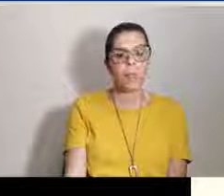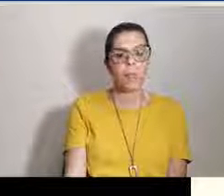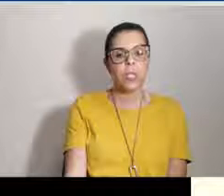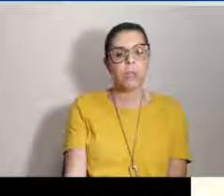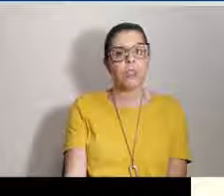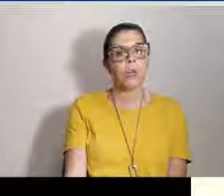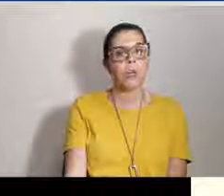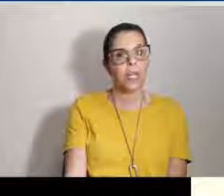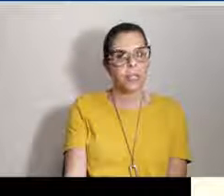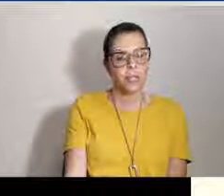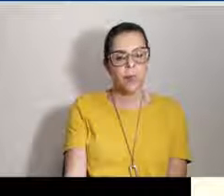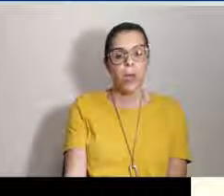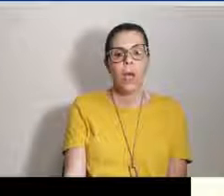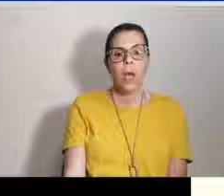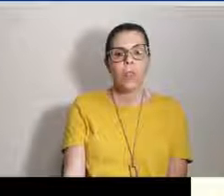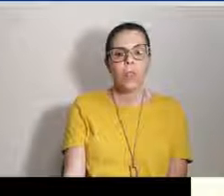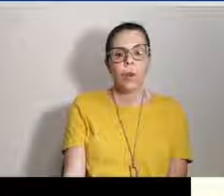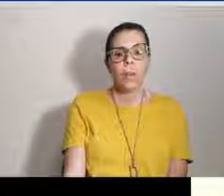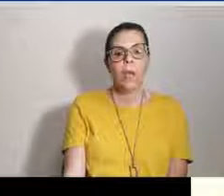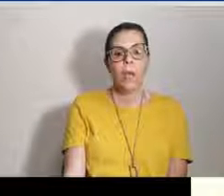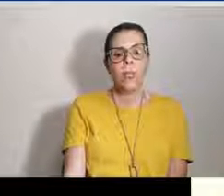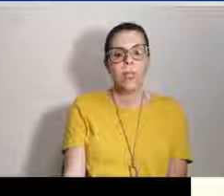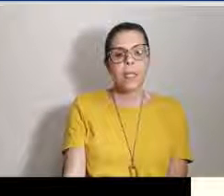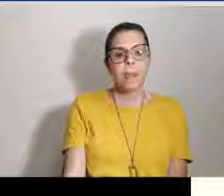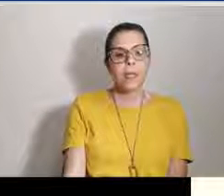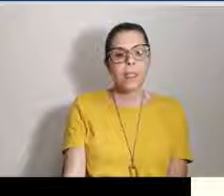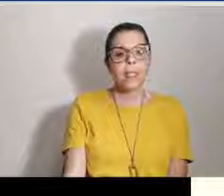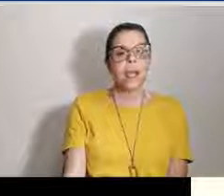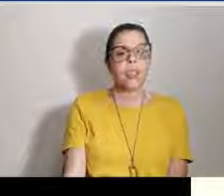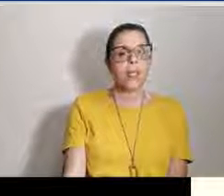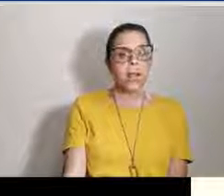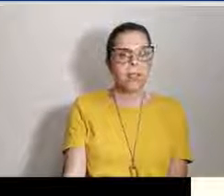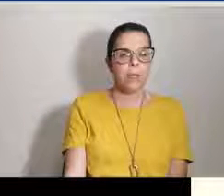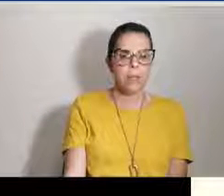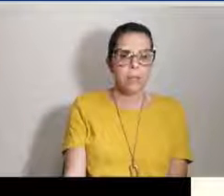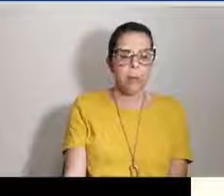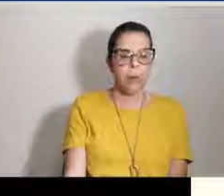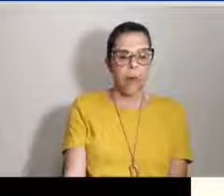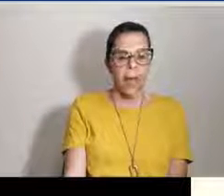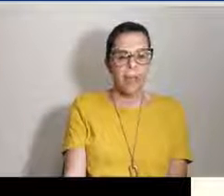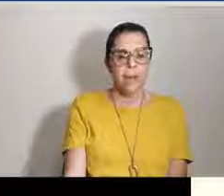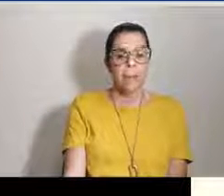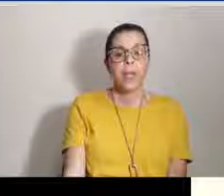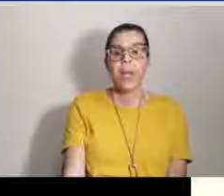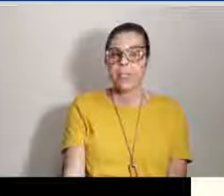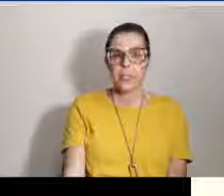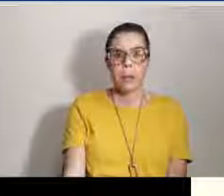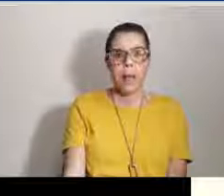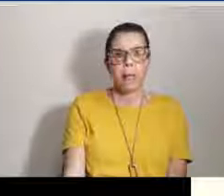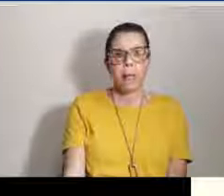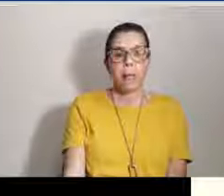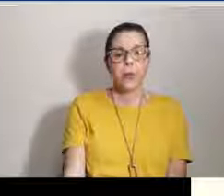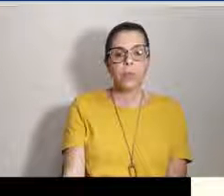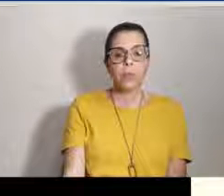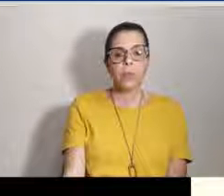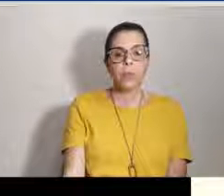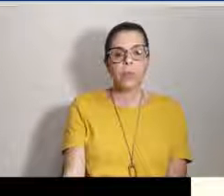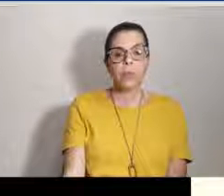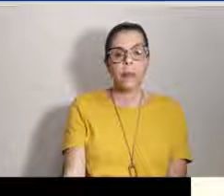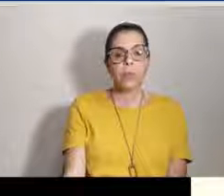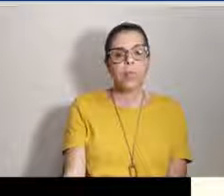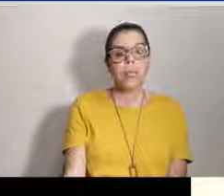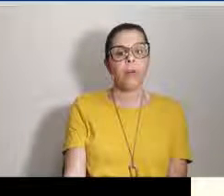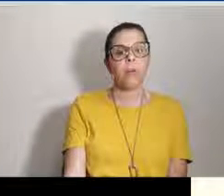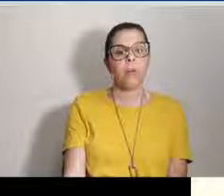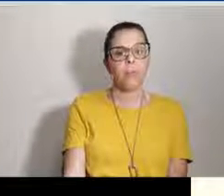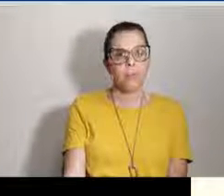como dispositivos de comunicação sobre o ensino e aprendizagem na educação online. Esse trabalho ele foi